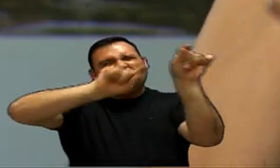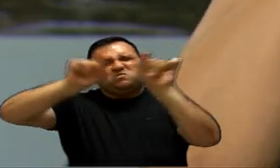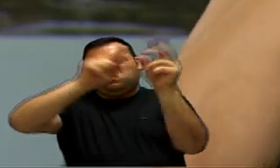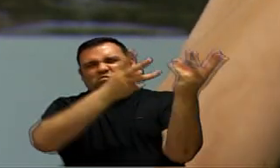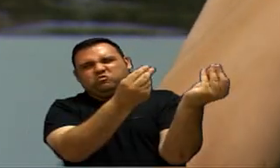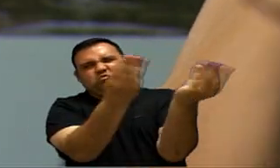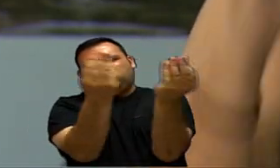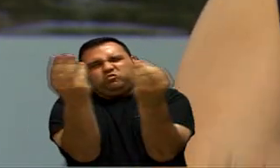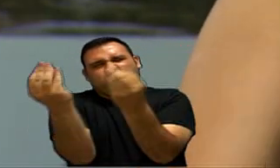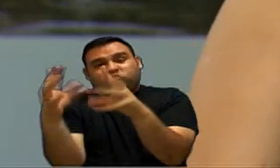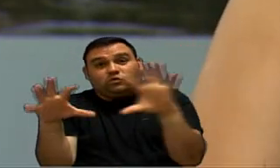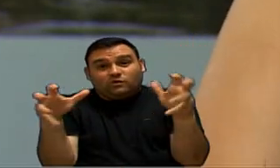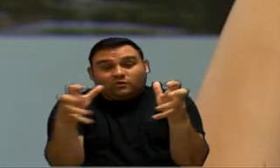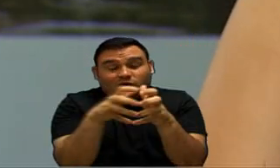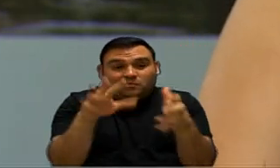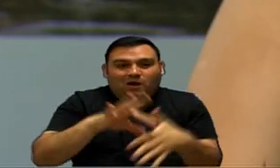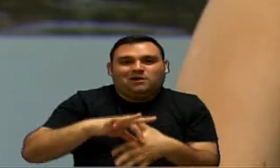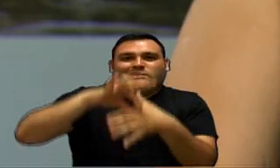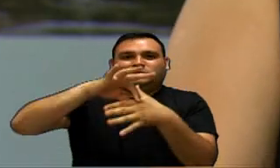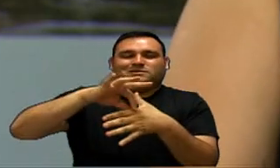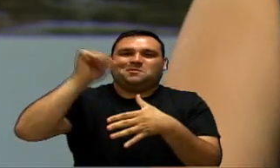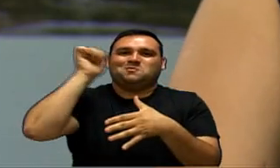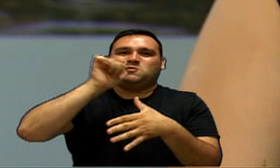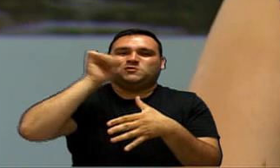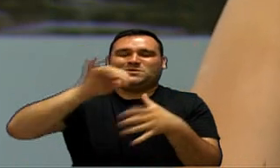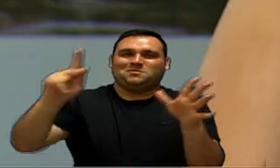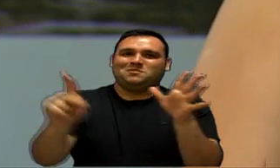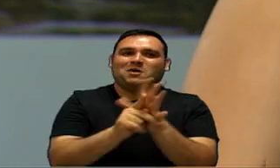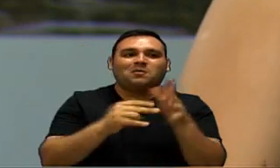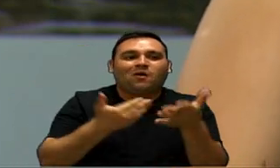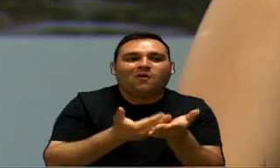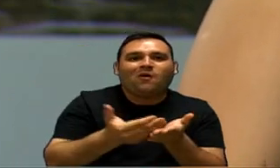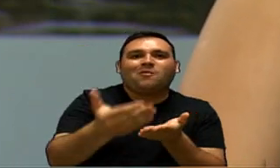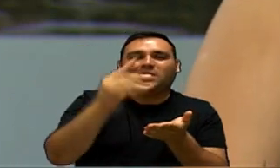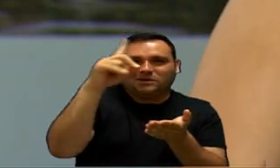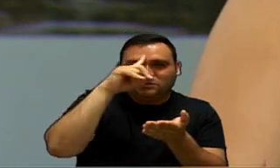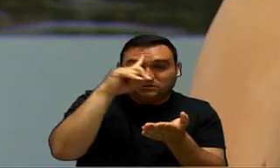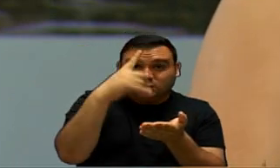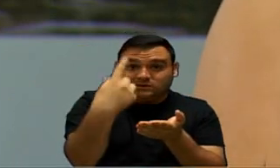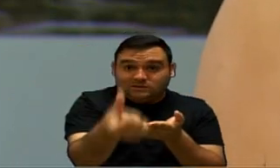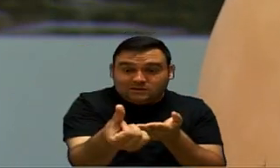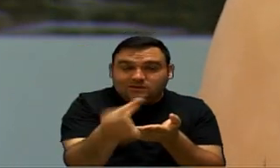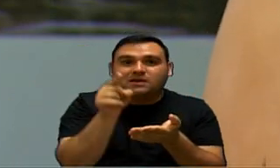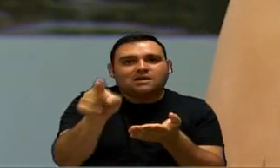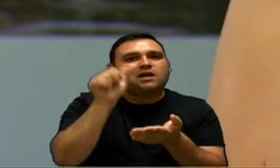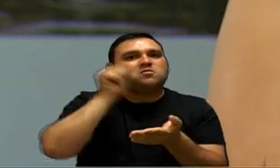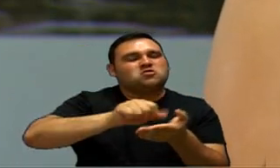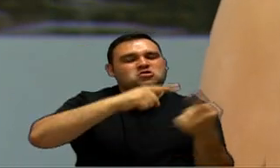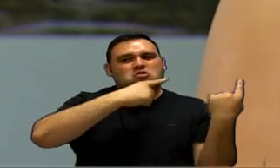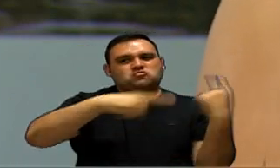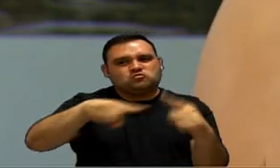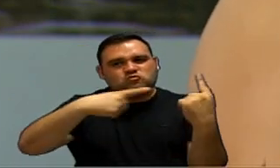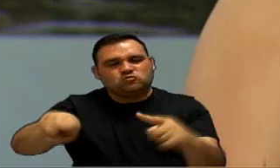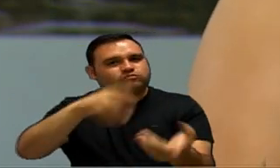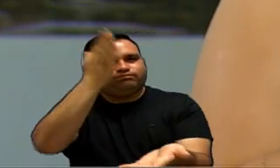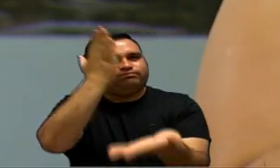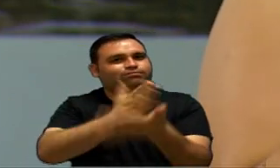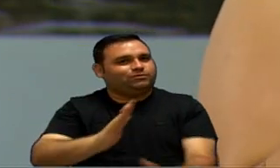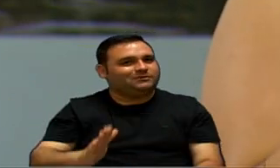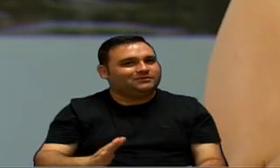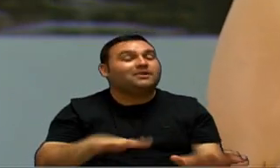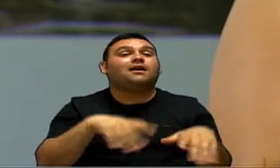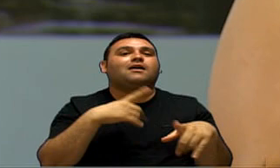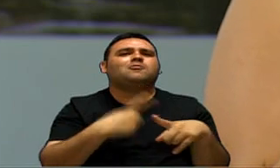pelo Centro de Liderança Global de Mulheres, né, iniciaram a campanha dos 16 dias pelo fim da violência contra a mulher,